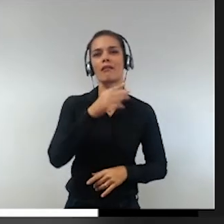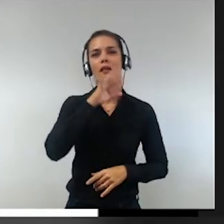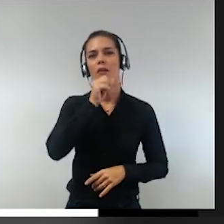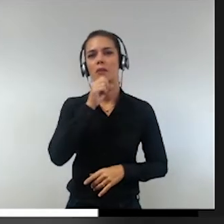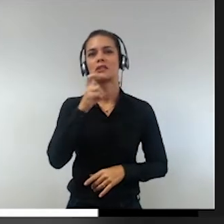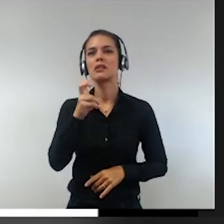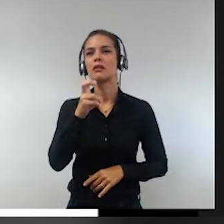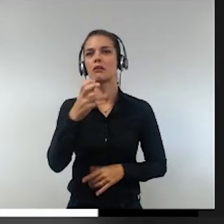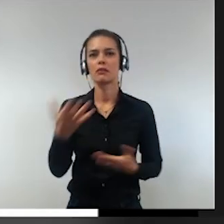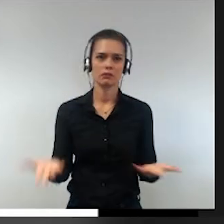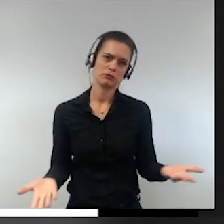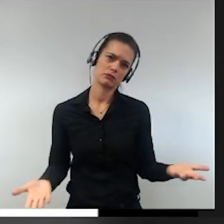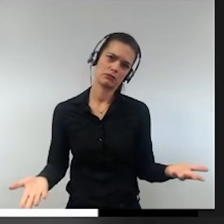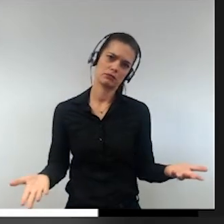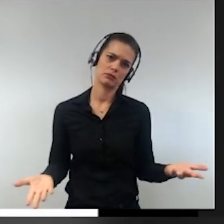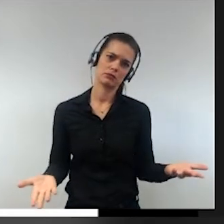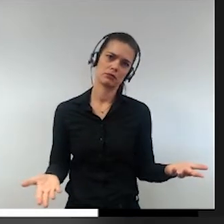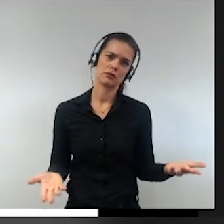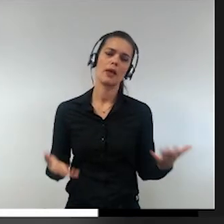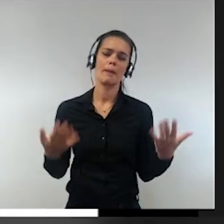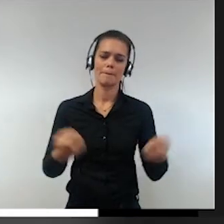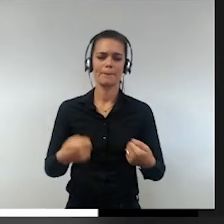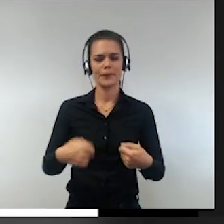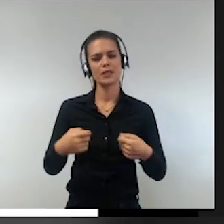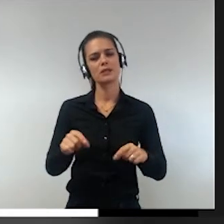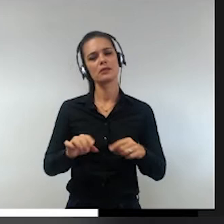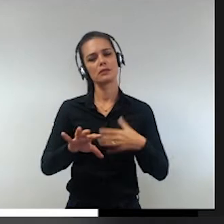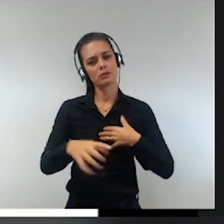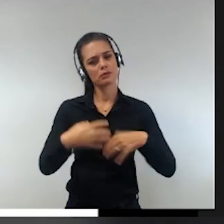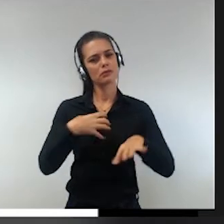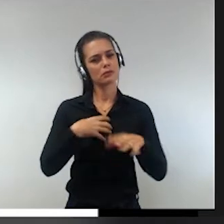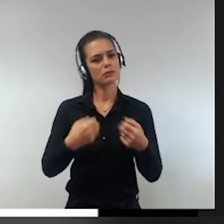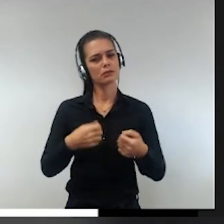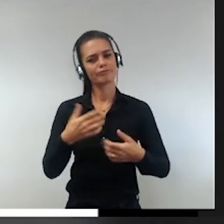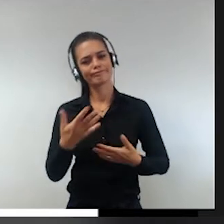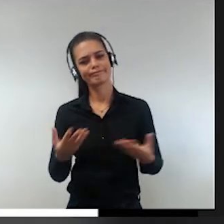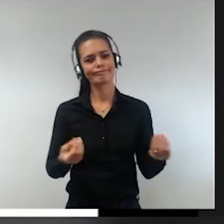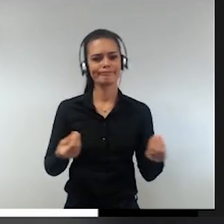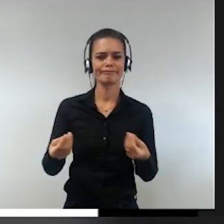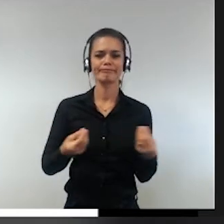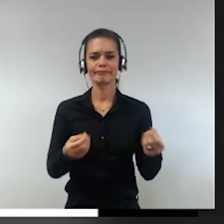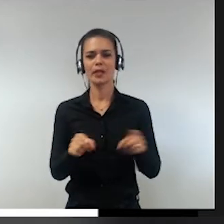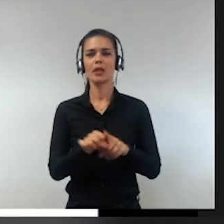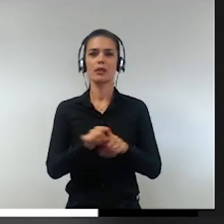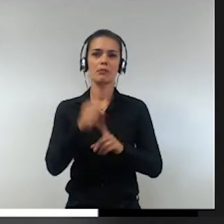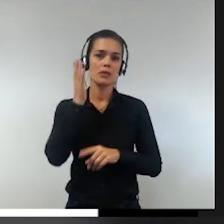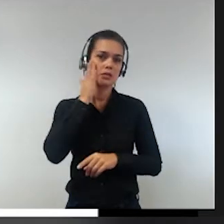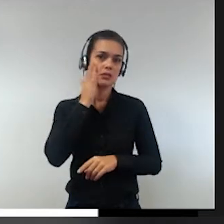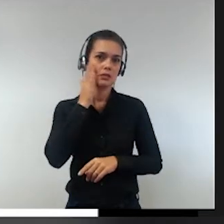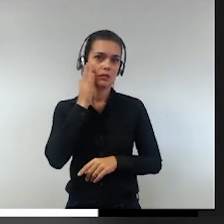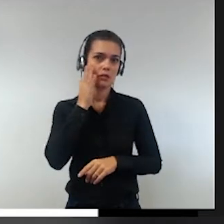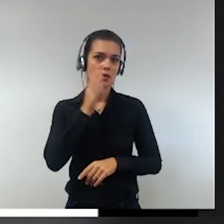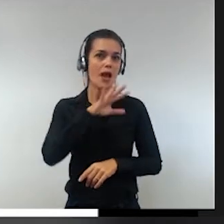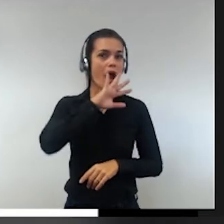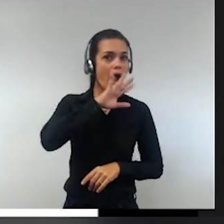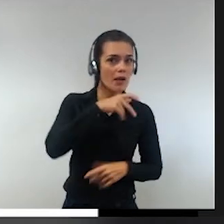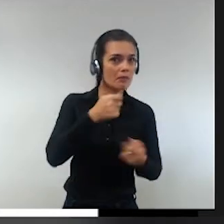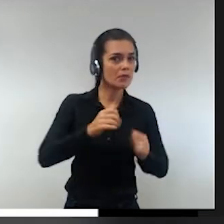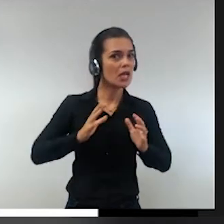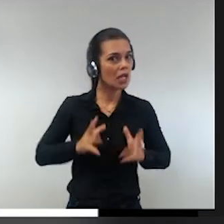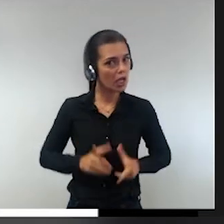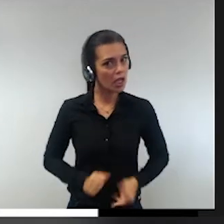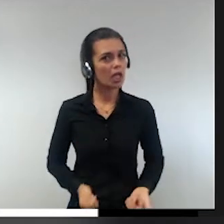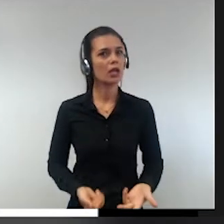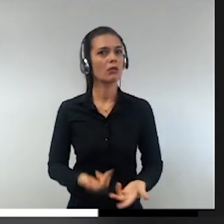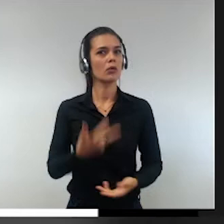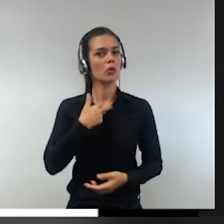regra não é necessariamente a quantidade de animais, é o bom senso que tem que existir e a limpeza dos animais, a assiduidade, o cocô, o